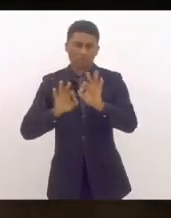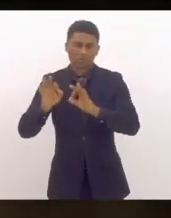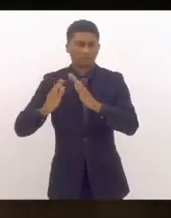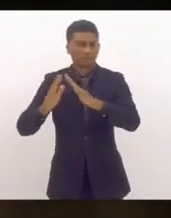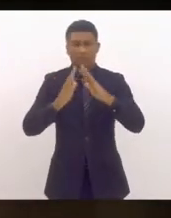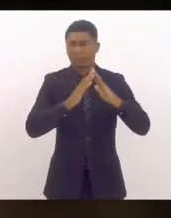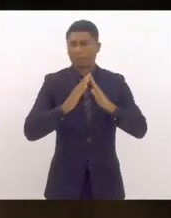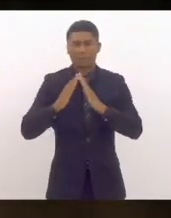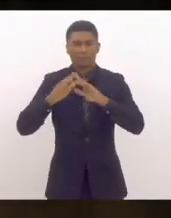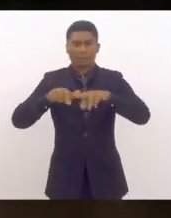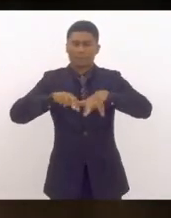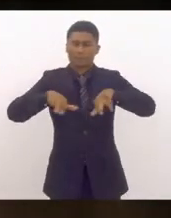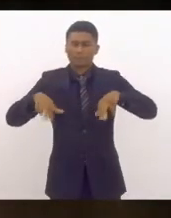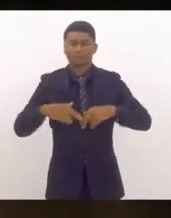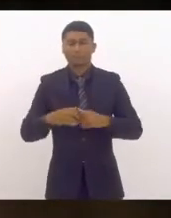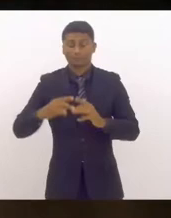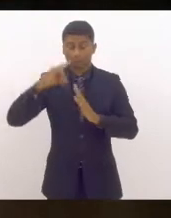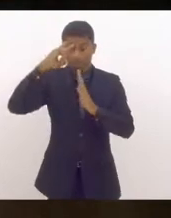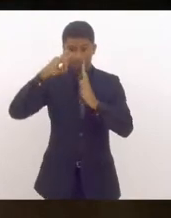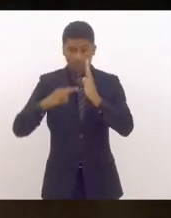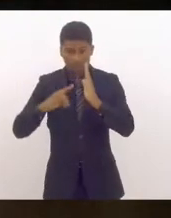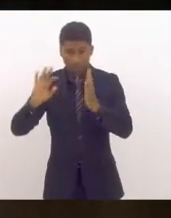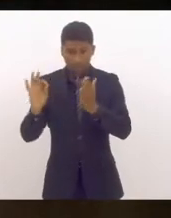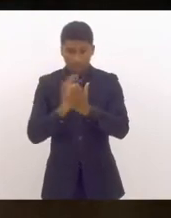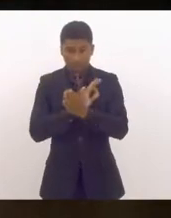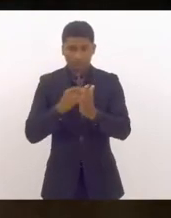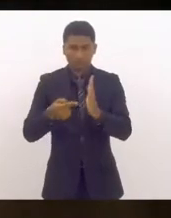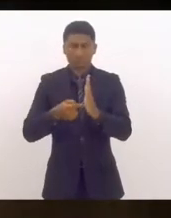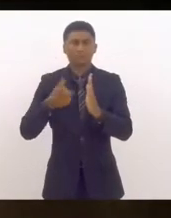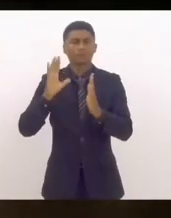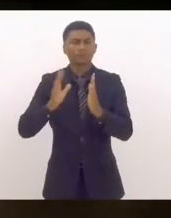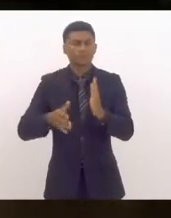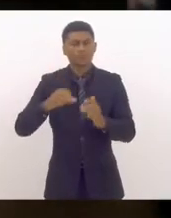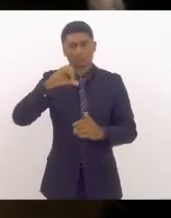Este contrato, ele já empenhou